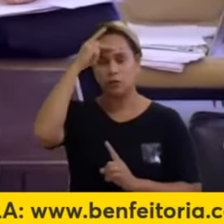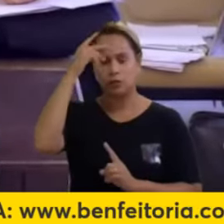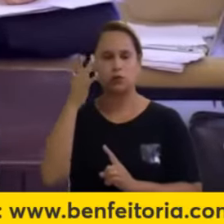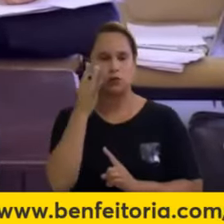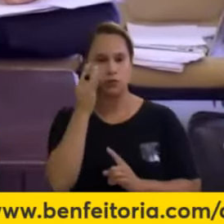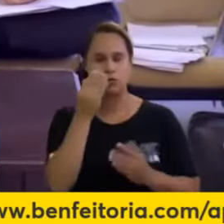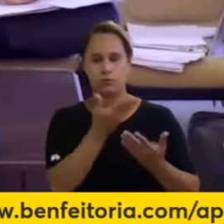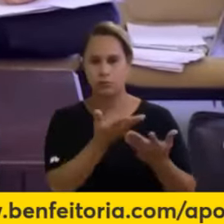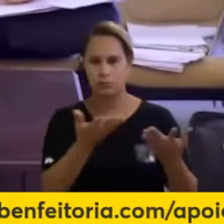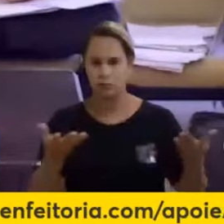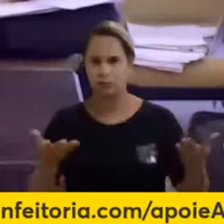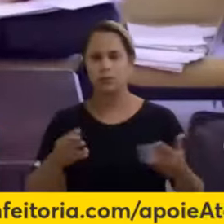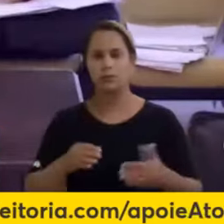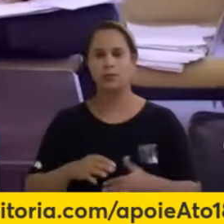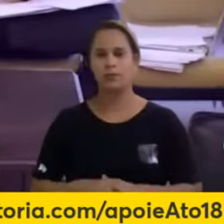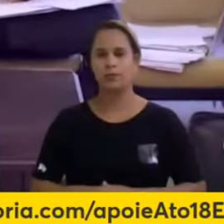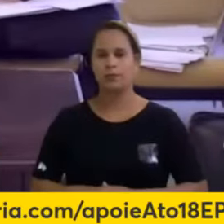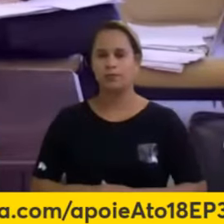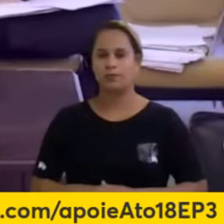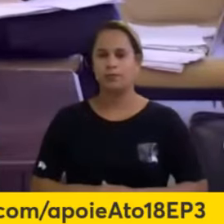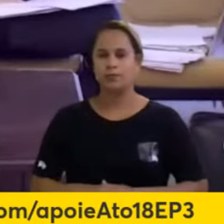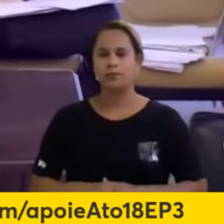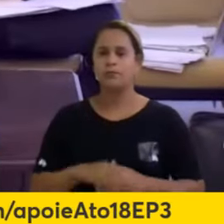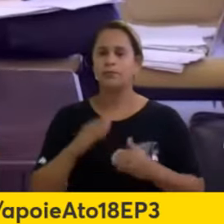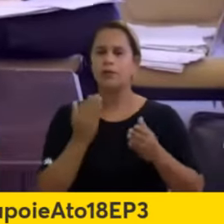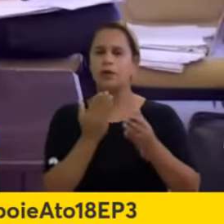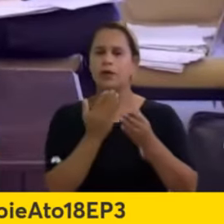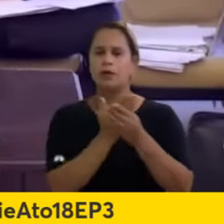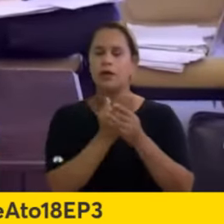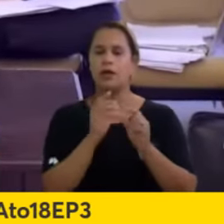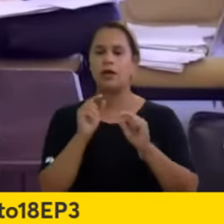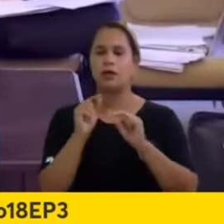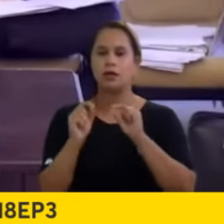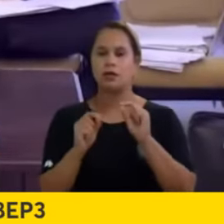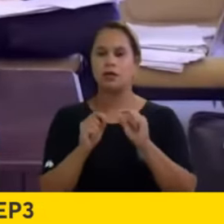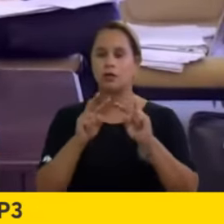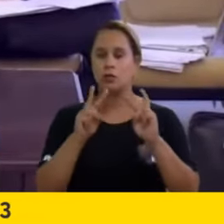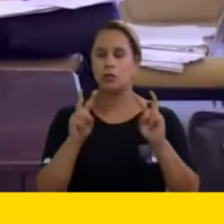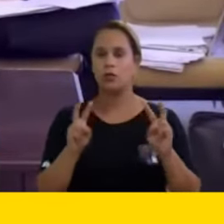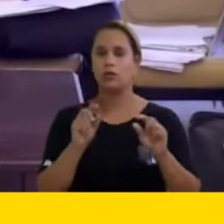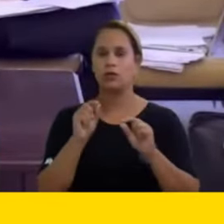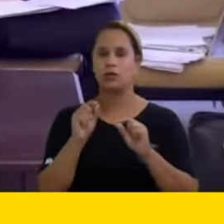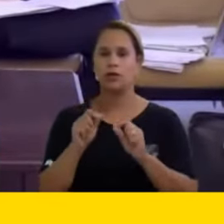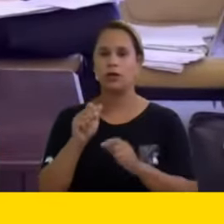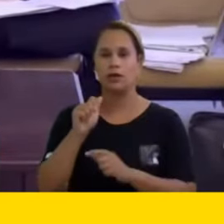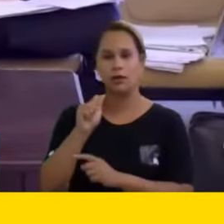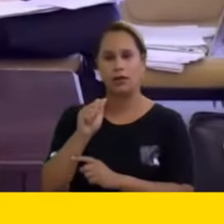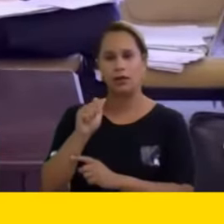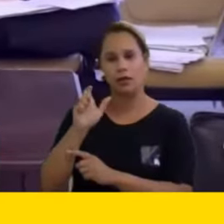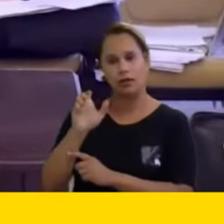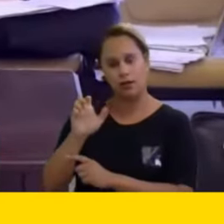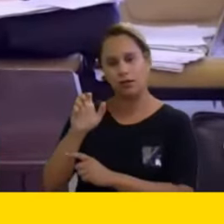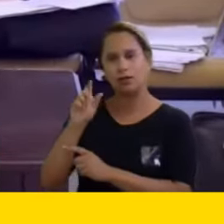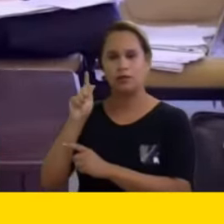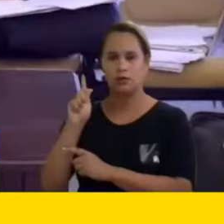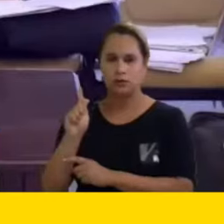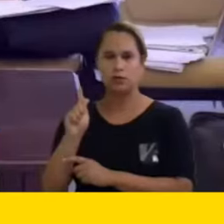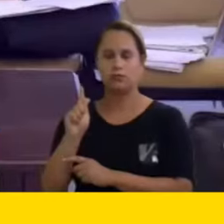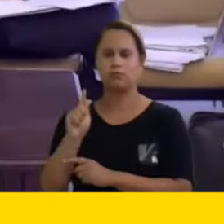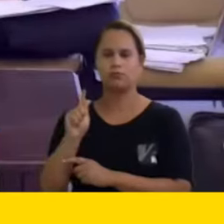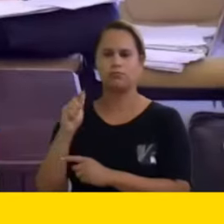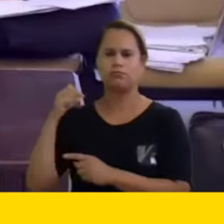eh caso trata de uma iG que tem um histórico